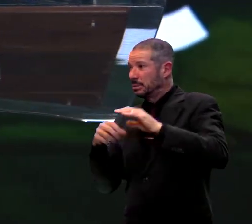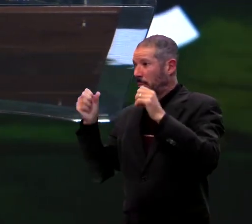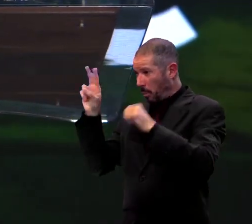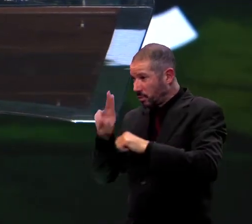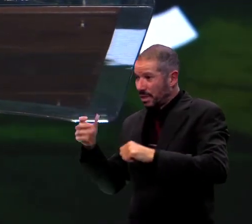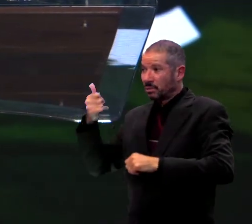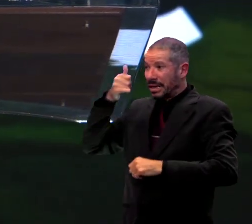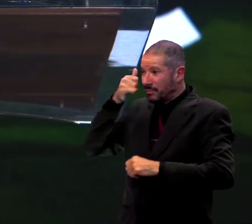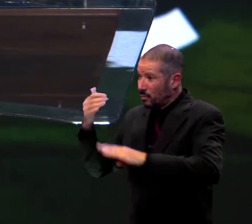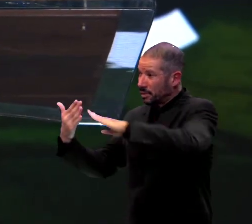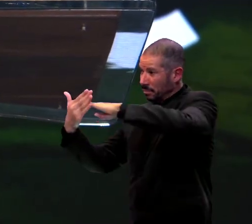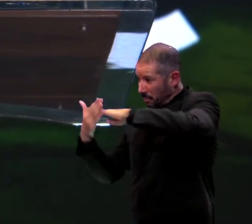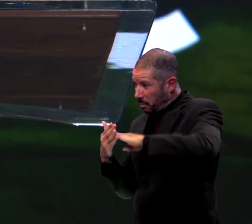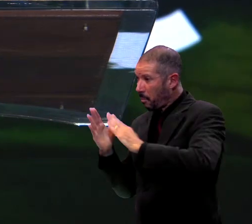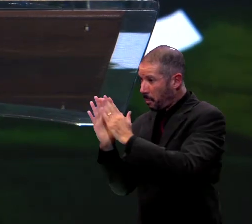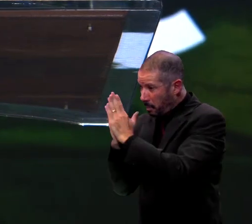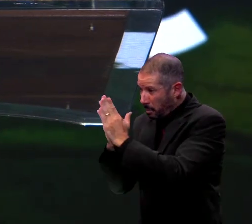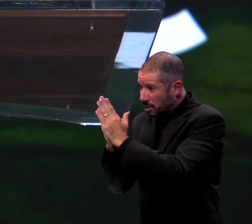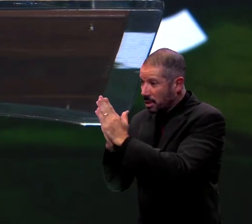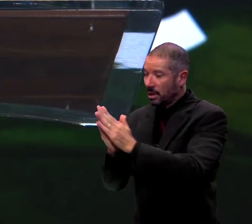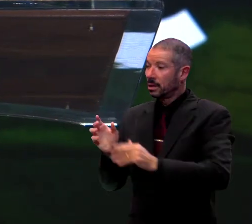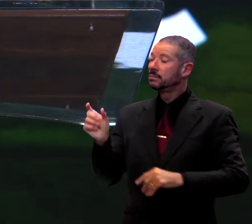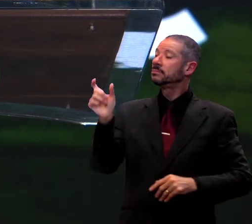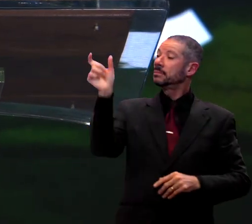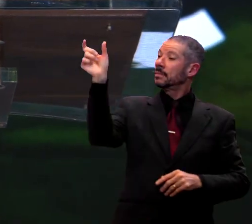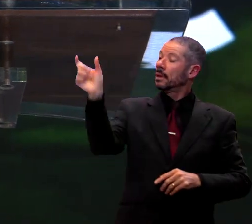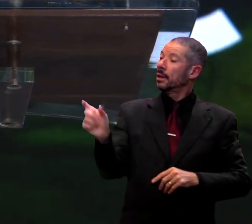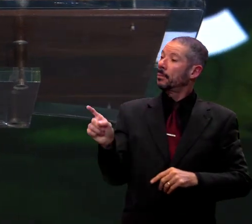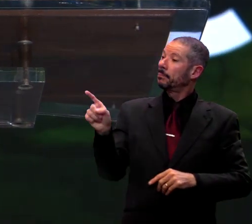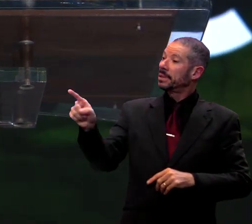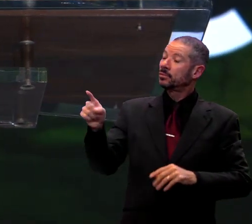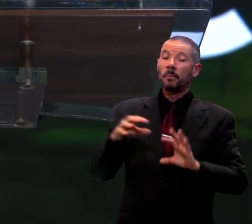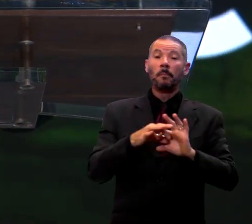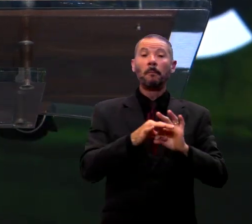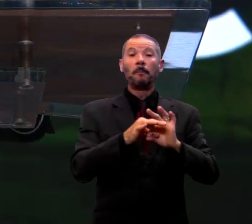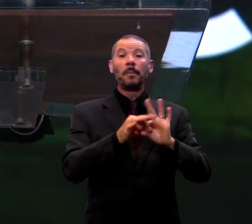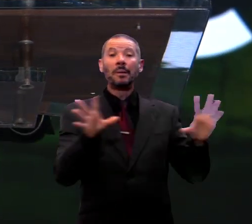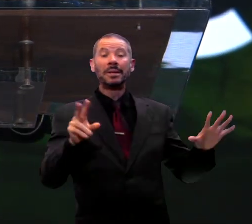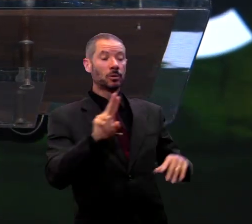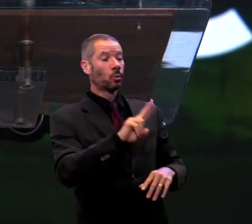pode nos ajudar? E aquela pessoa nos permitiu usar